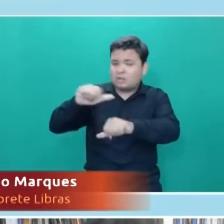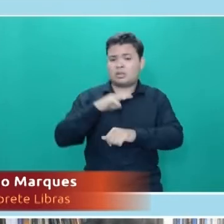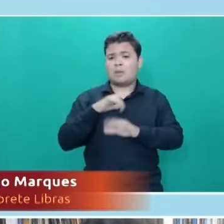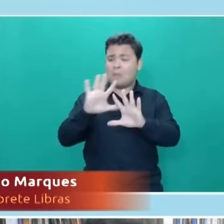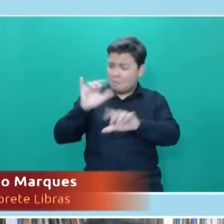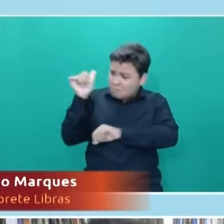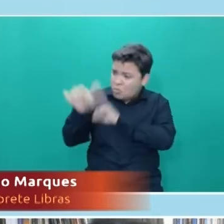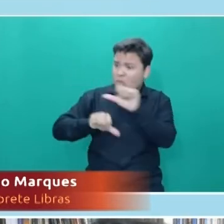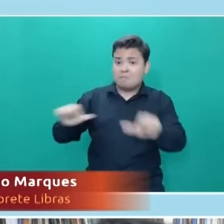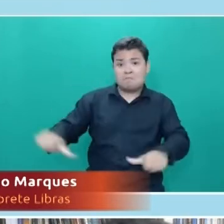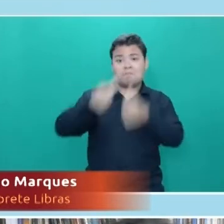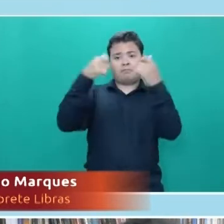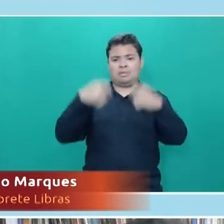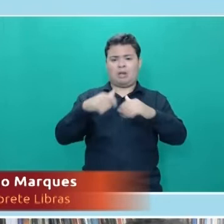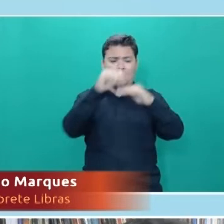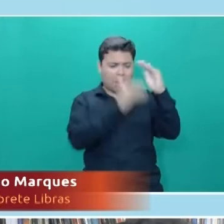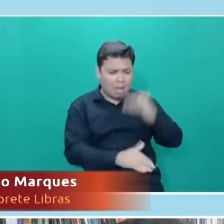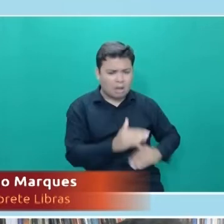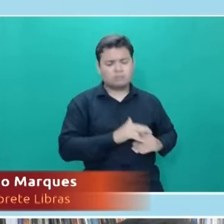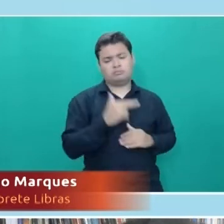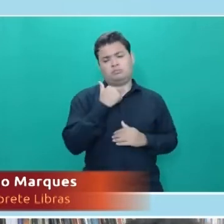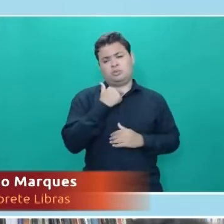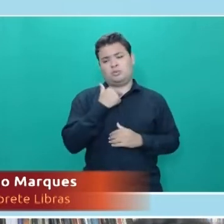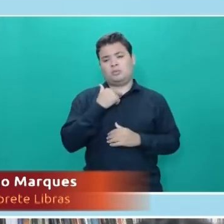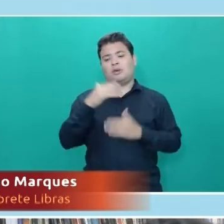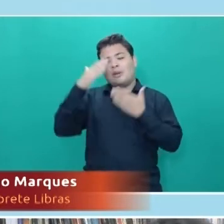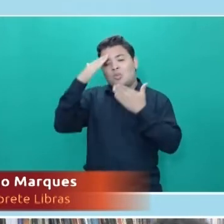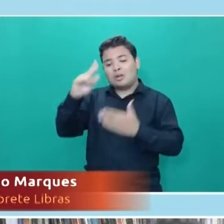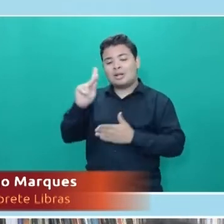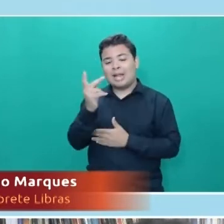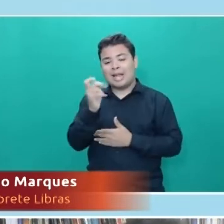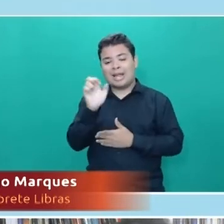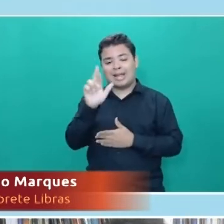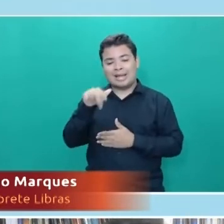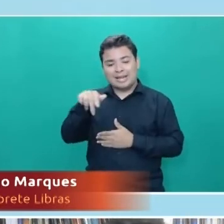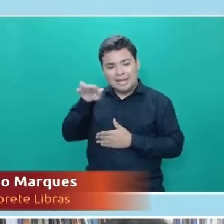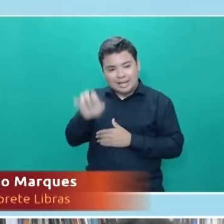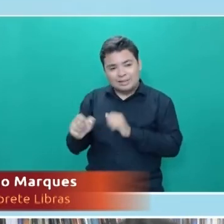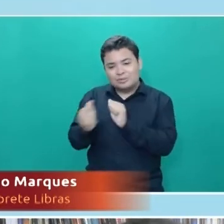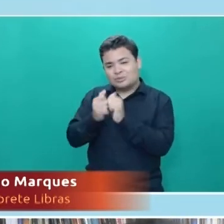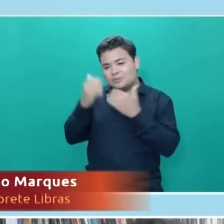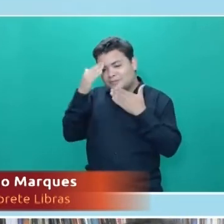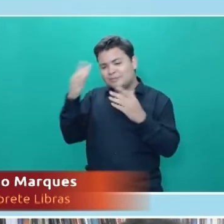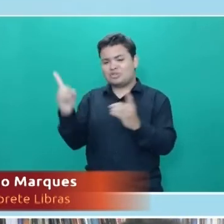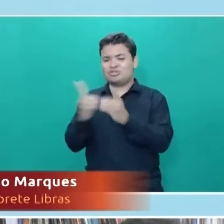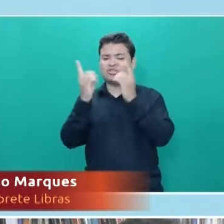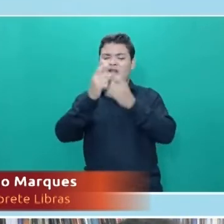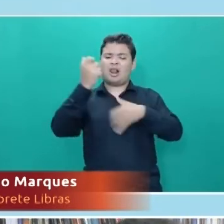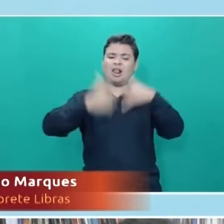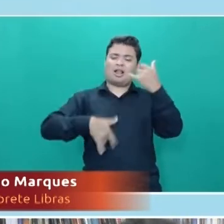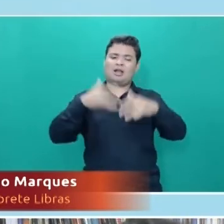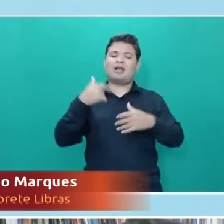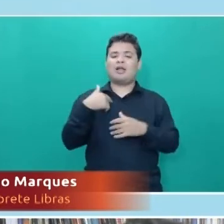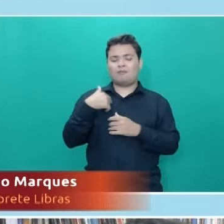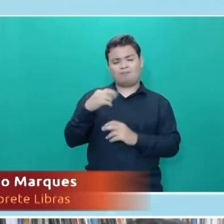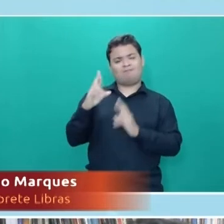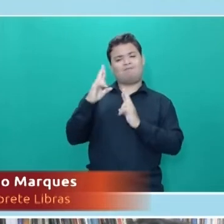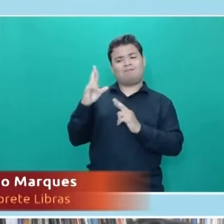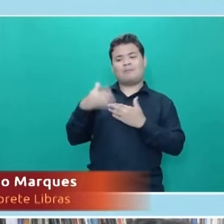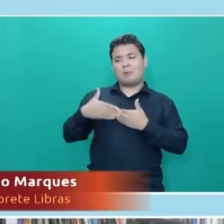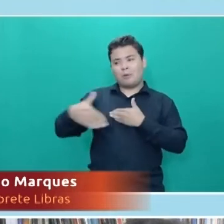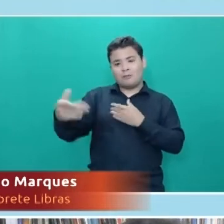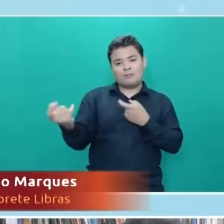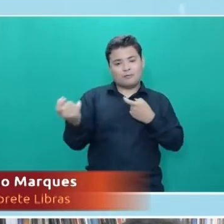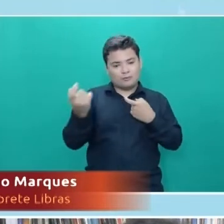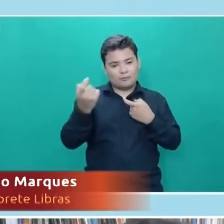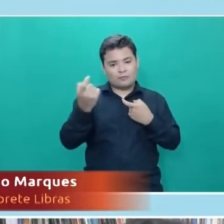Camila, e não retroceder. Eu agradeço o Henrique, foi um prazer, Henrique, muito didático, certamente deve voltar aí a fazer